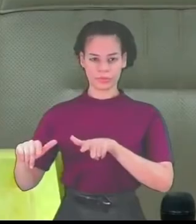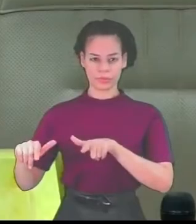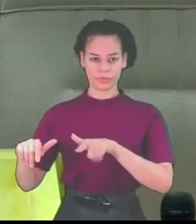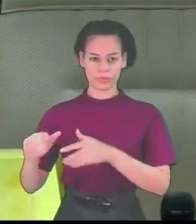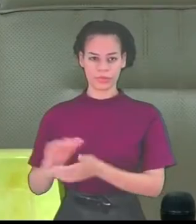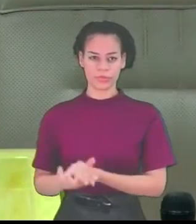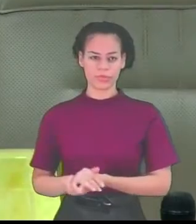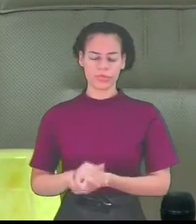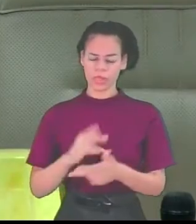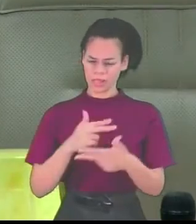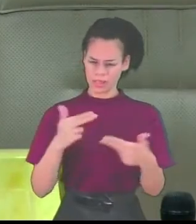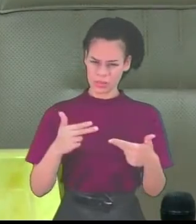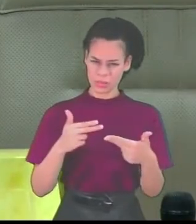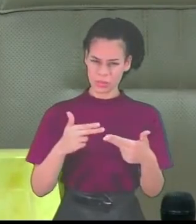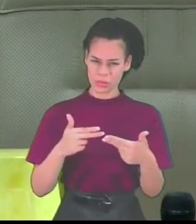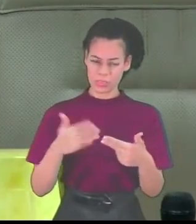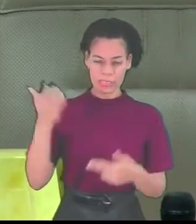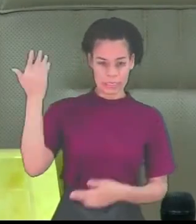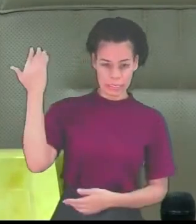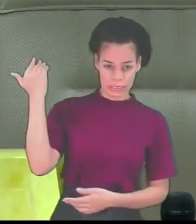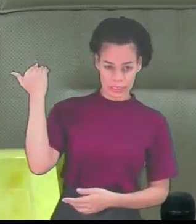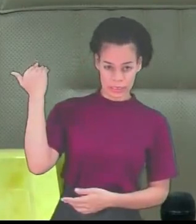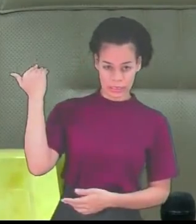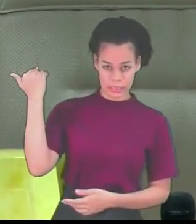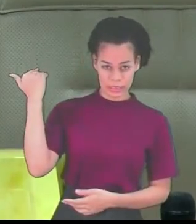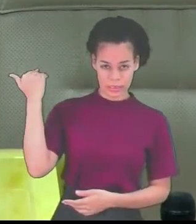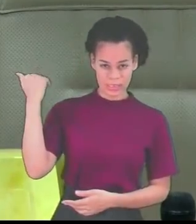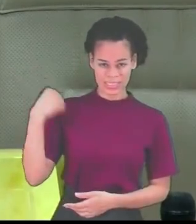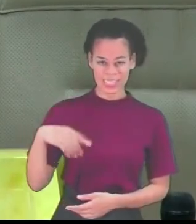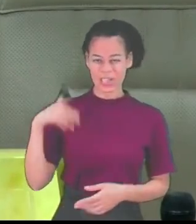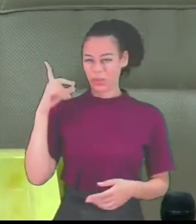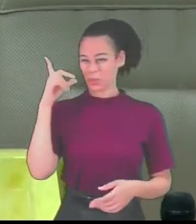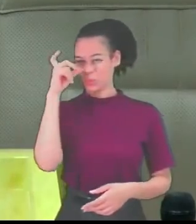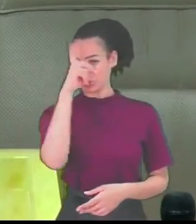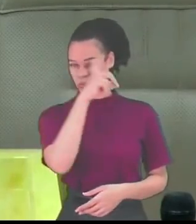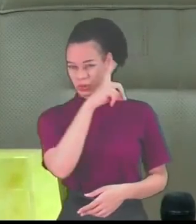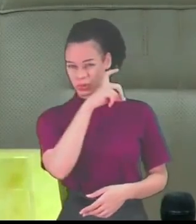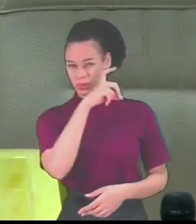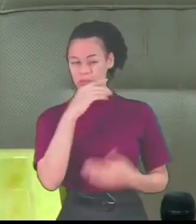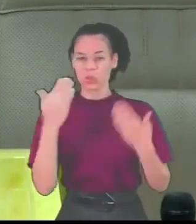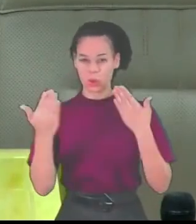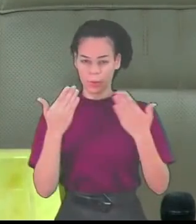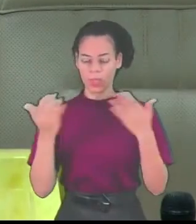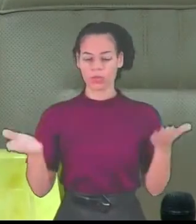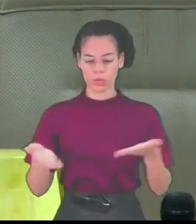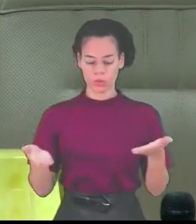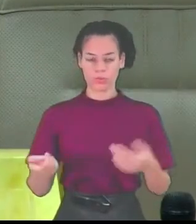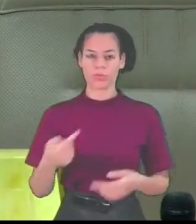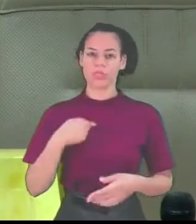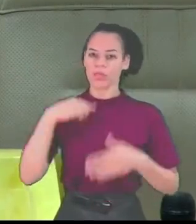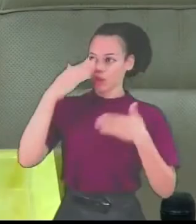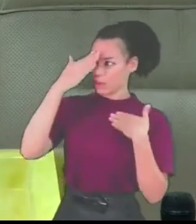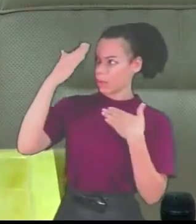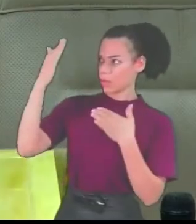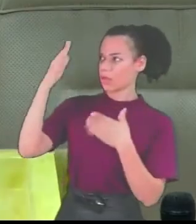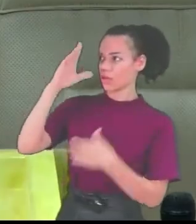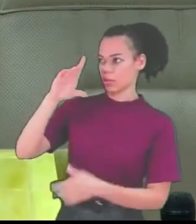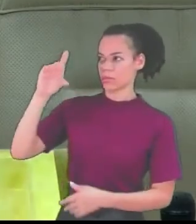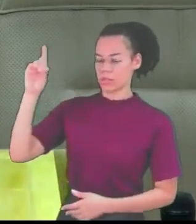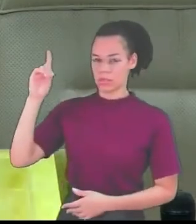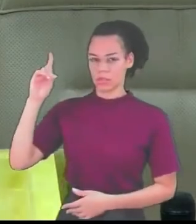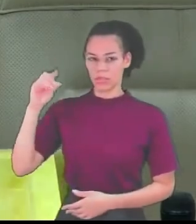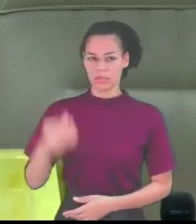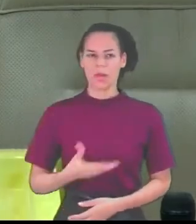e as coisas vão passado eram muito mais difíceis de que hoje e Eu louvo a Deus por esses 10 gravadores